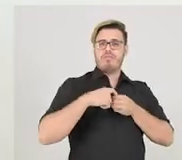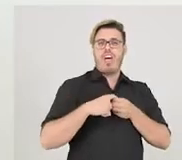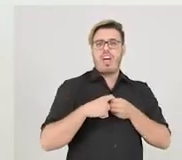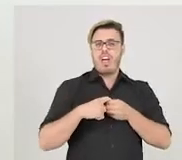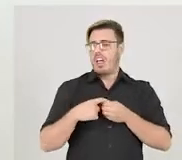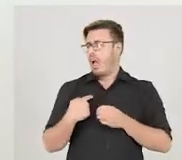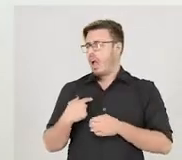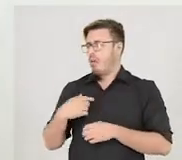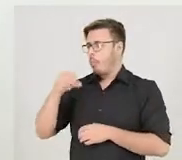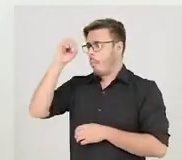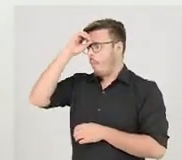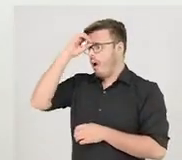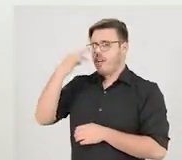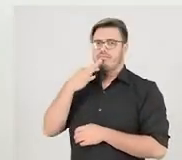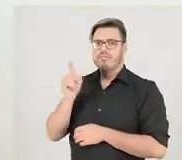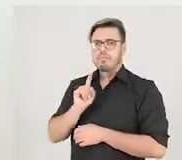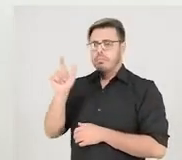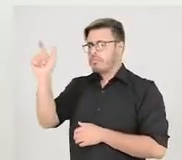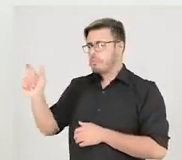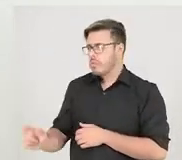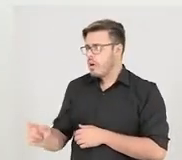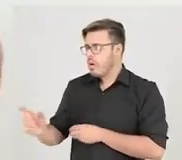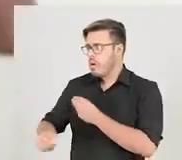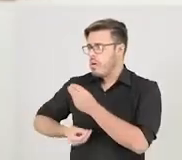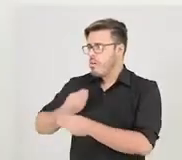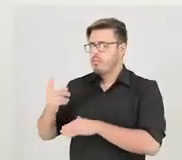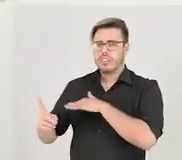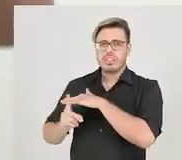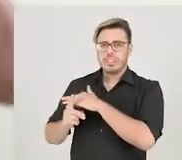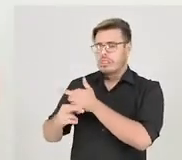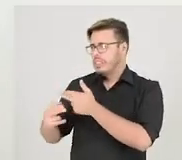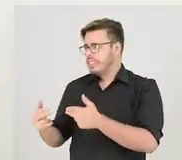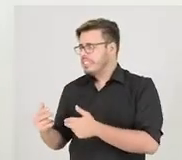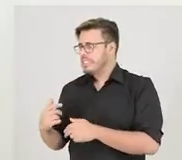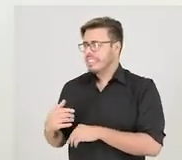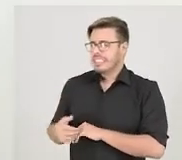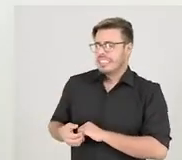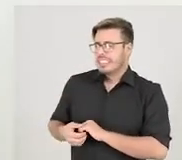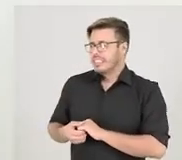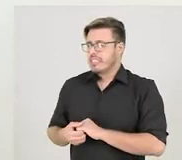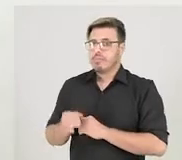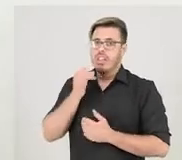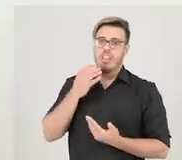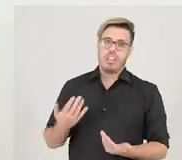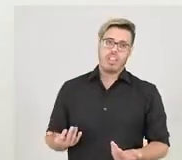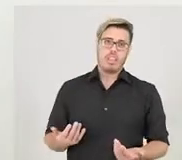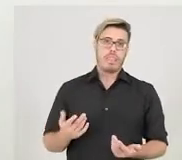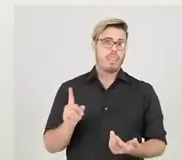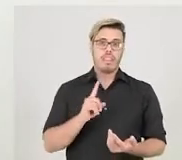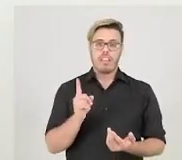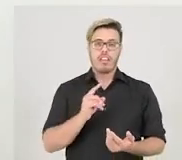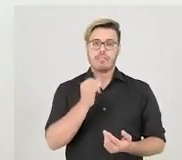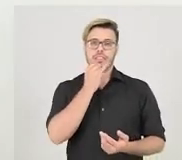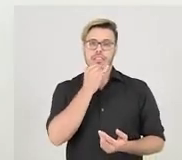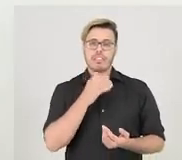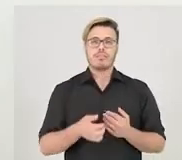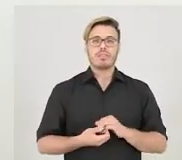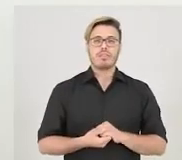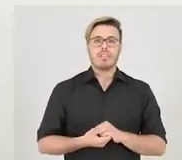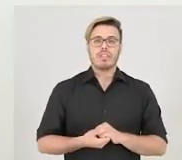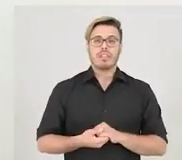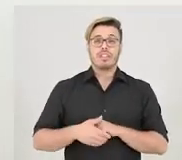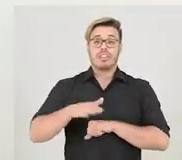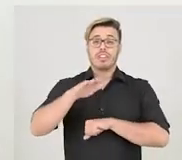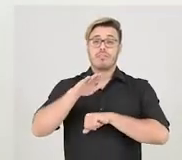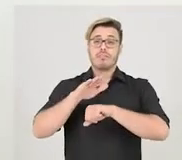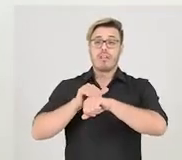chamar a merendeira, vamos ver o que ela sabe dele? Vamos ver o que a monitora sabe? Ah, é aquela professora que trabalhava com ele.